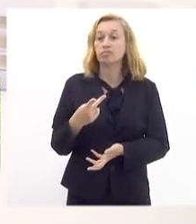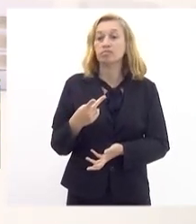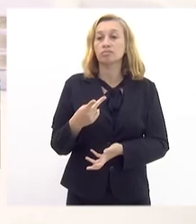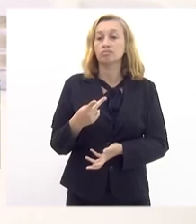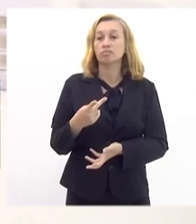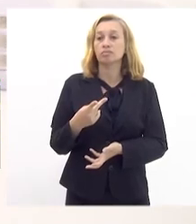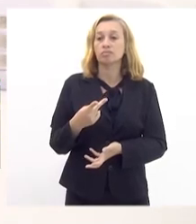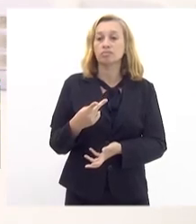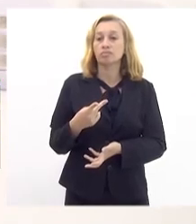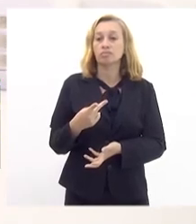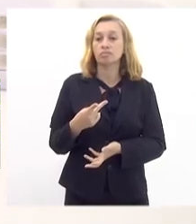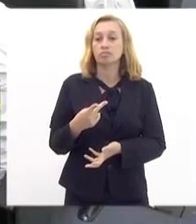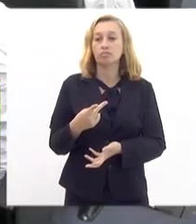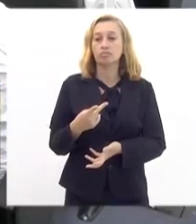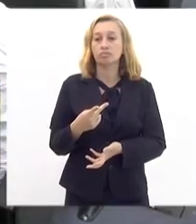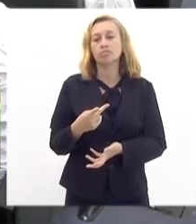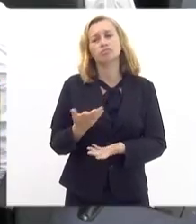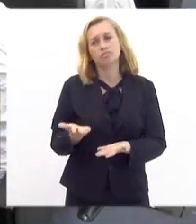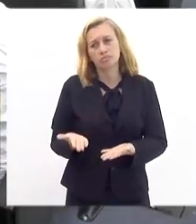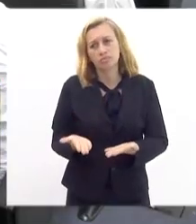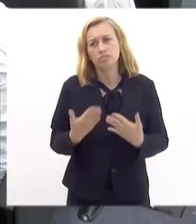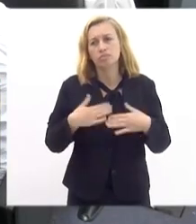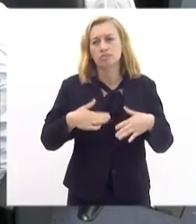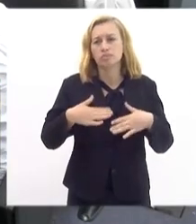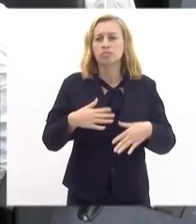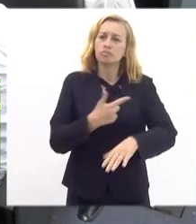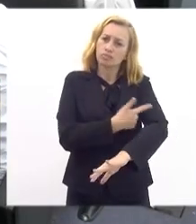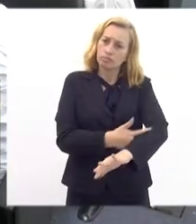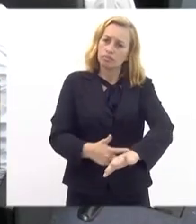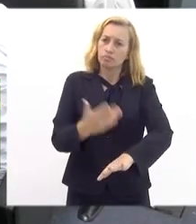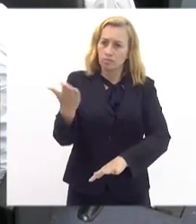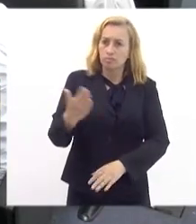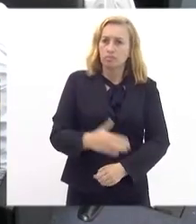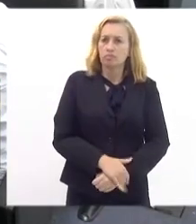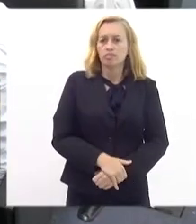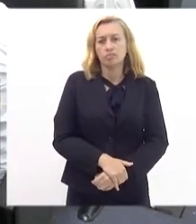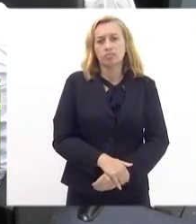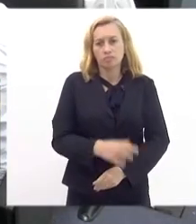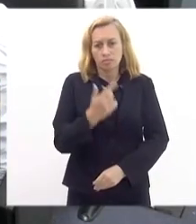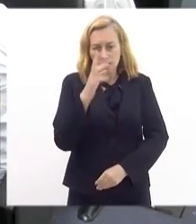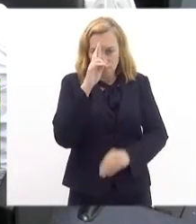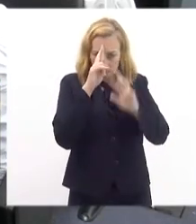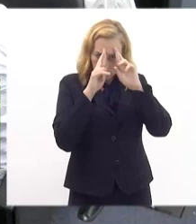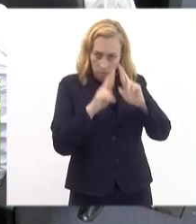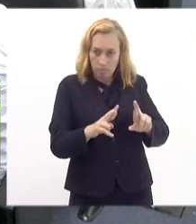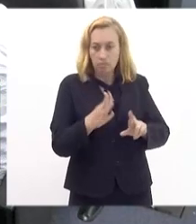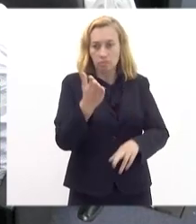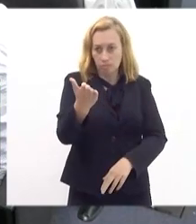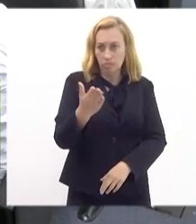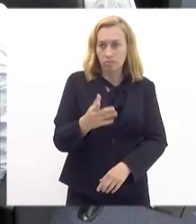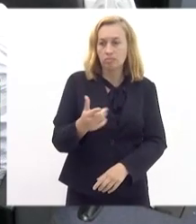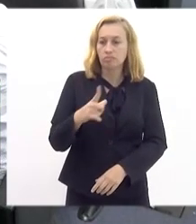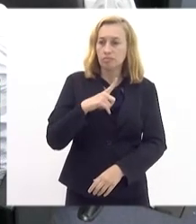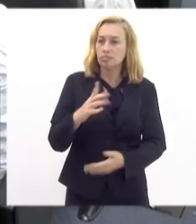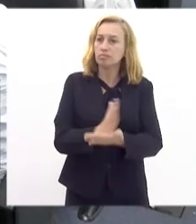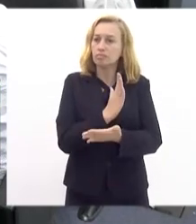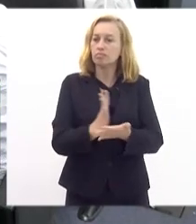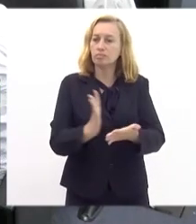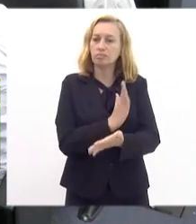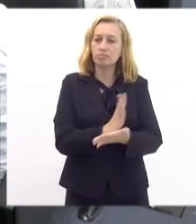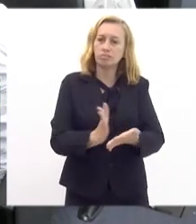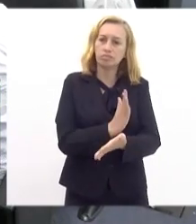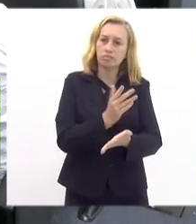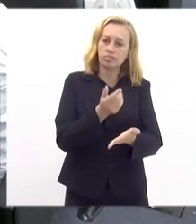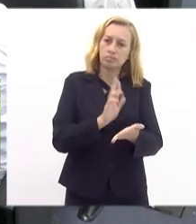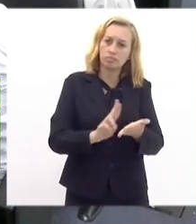por gentileza Olha só tô tentando fazer a forma mais democrática possível Vamos respeitar o orador que nós temos ainda que alguns escritos